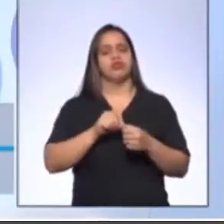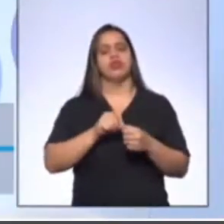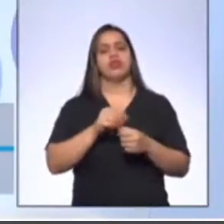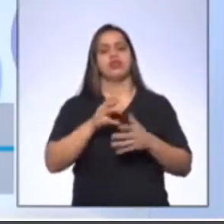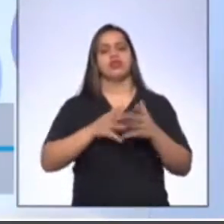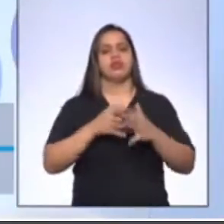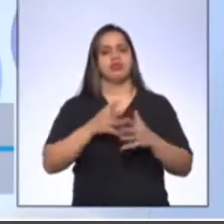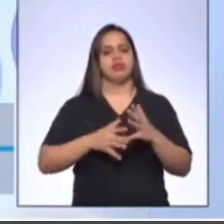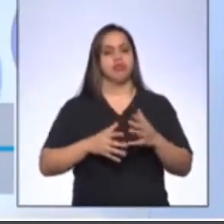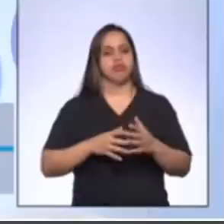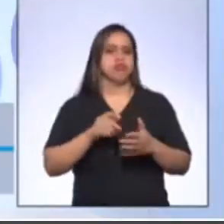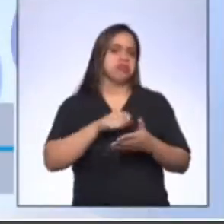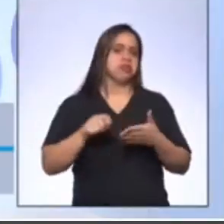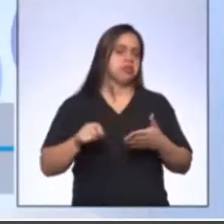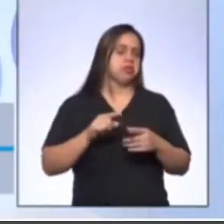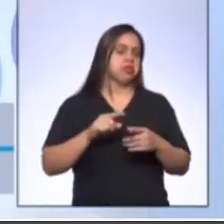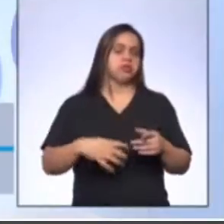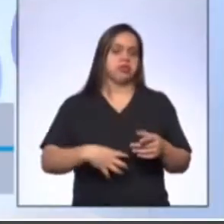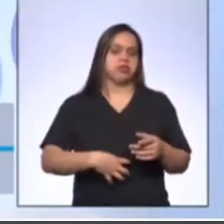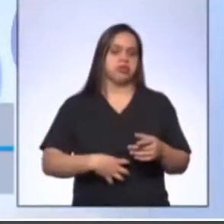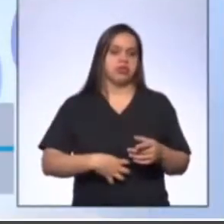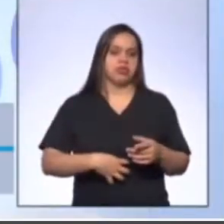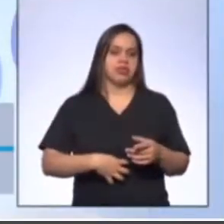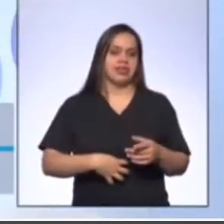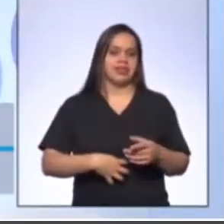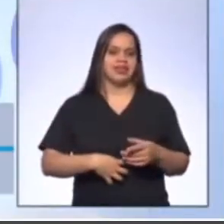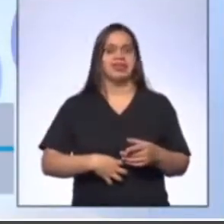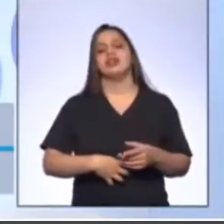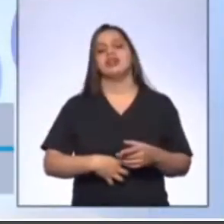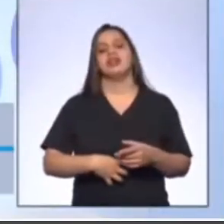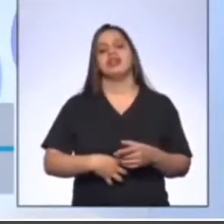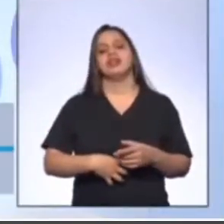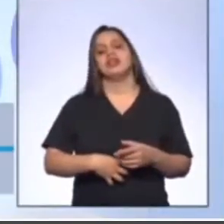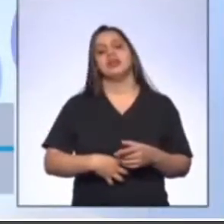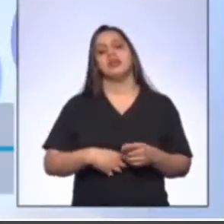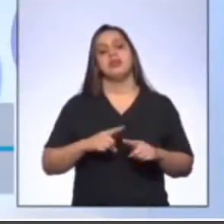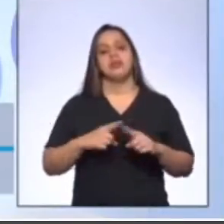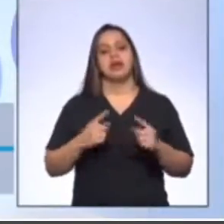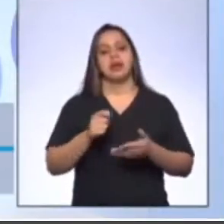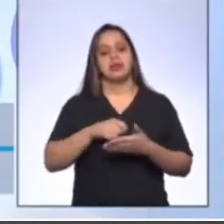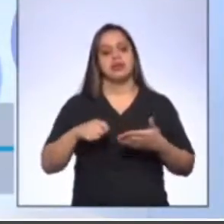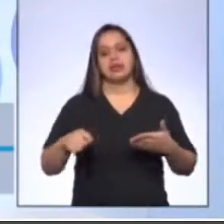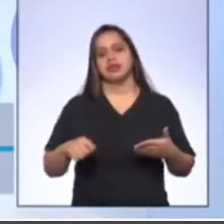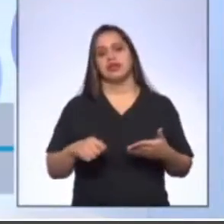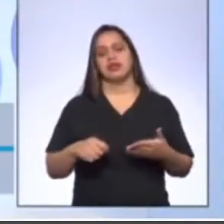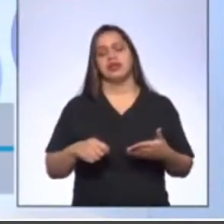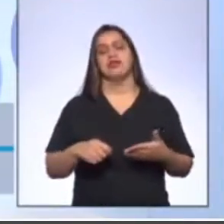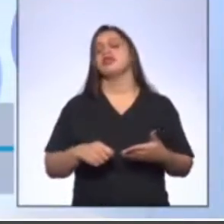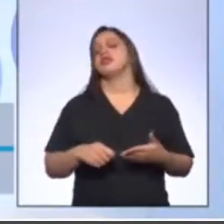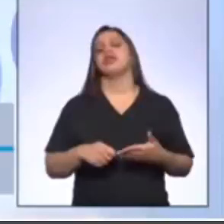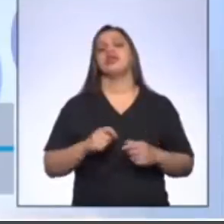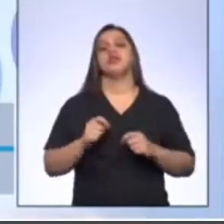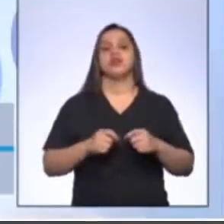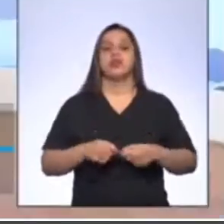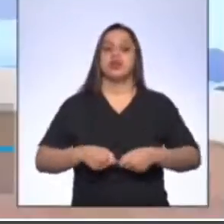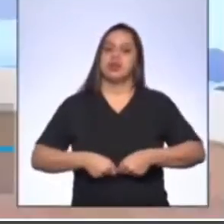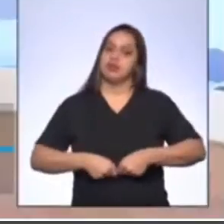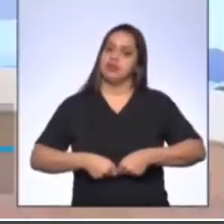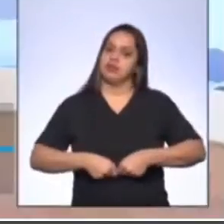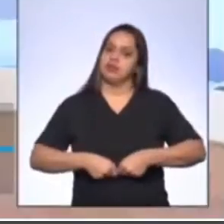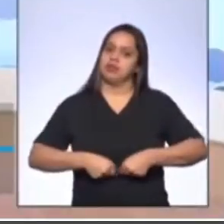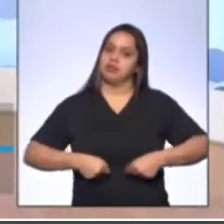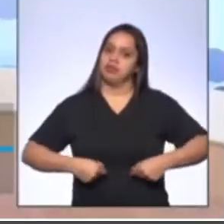vai escreveu é estômago estômago e esses dentes intestino delgado tá bom e velho